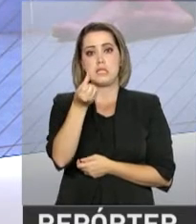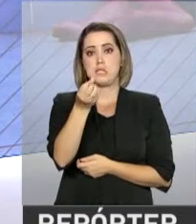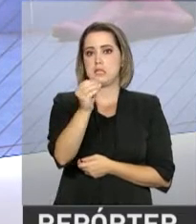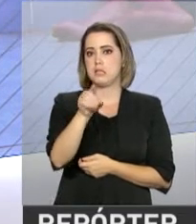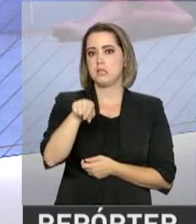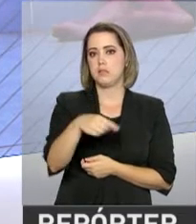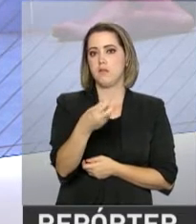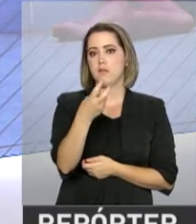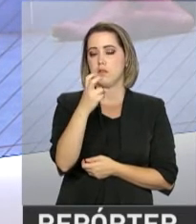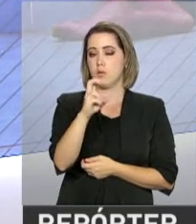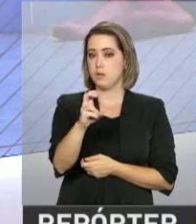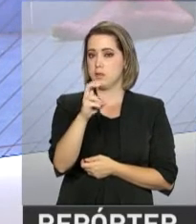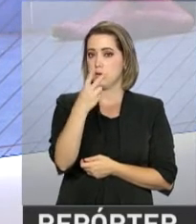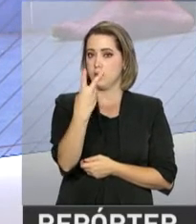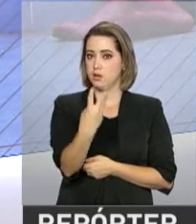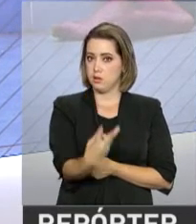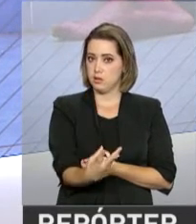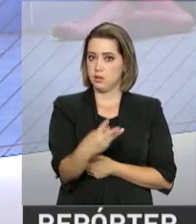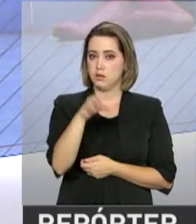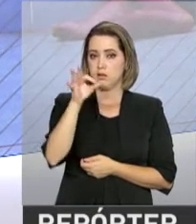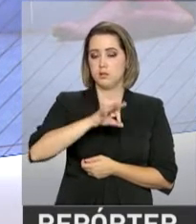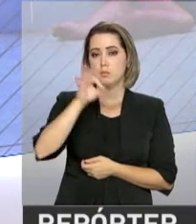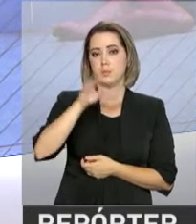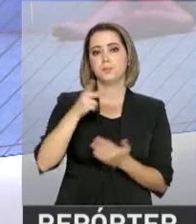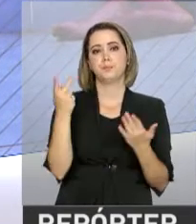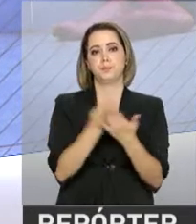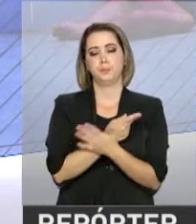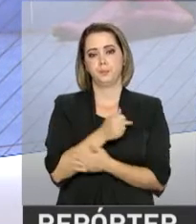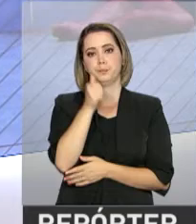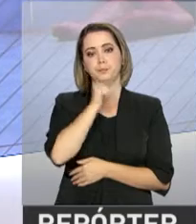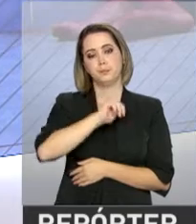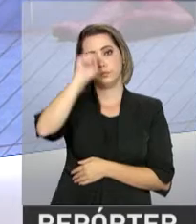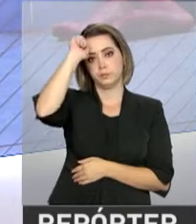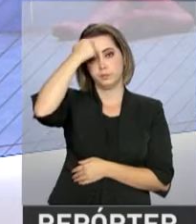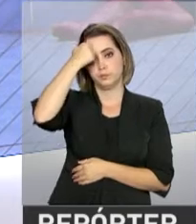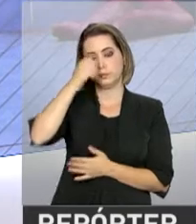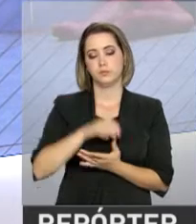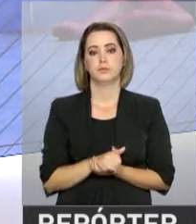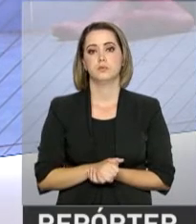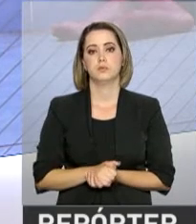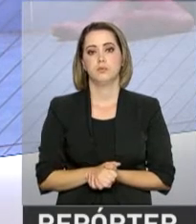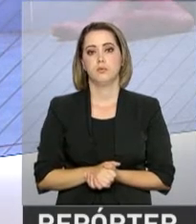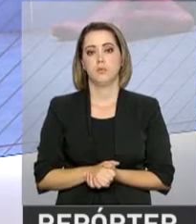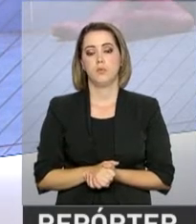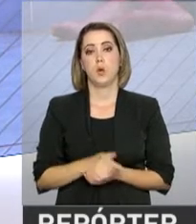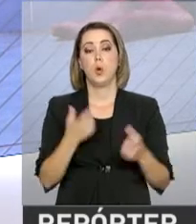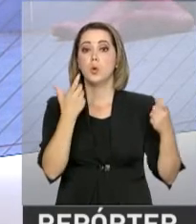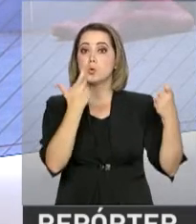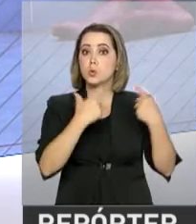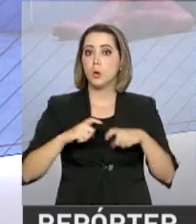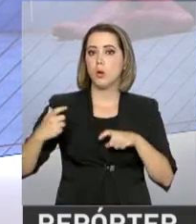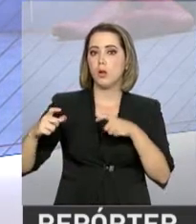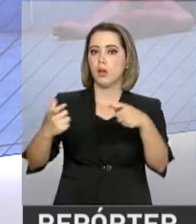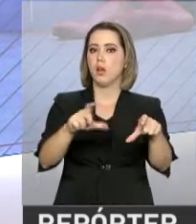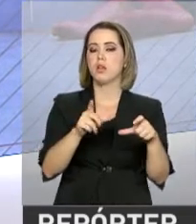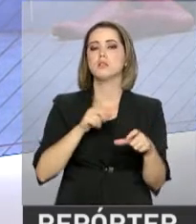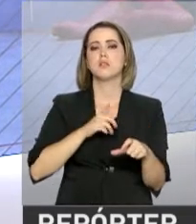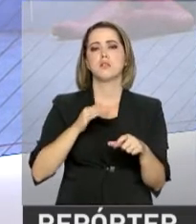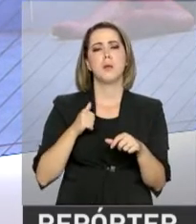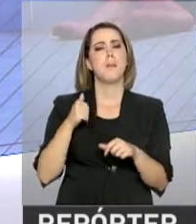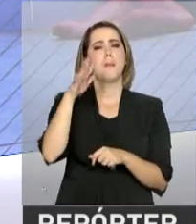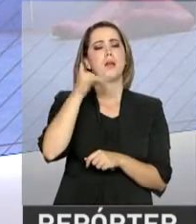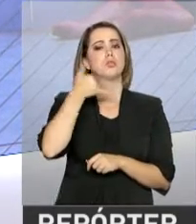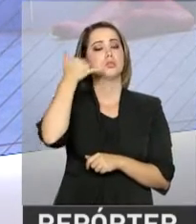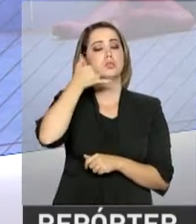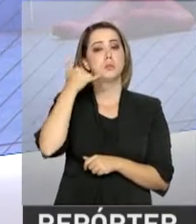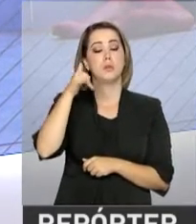60,53% dos atos violentos foram cometidos contra mulheres negras. E sobre as localidades onde há mais chamadas,